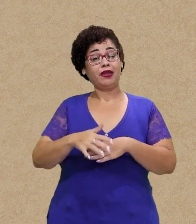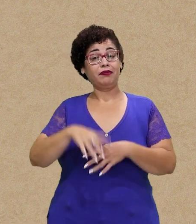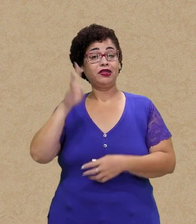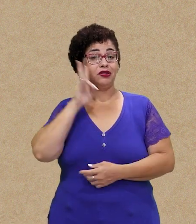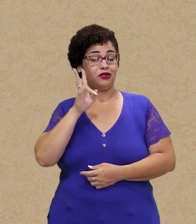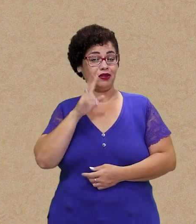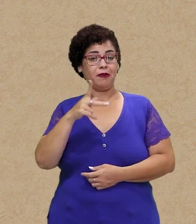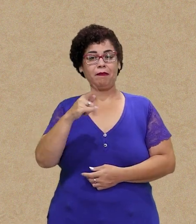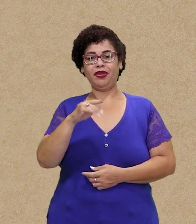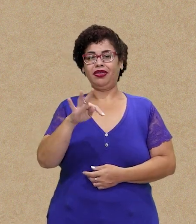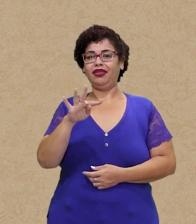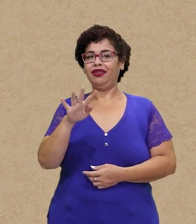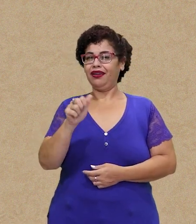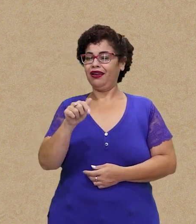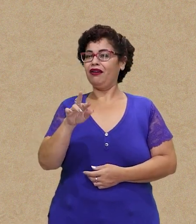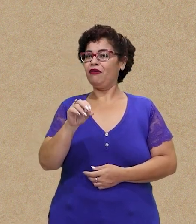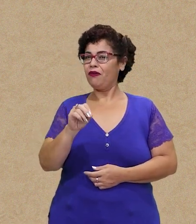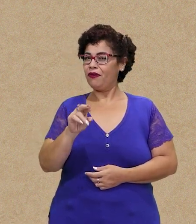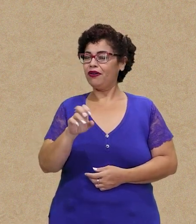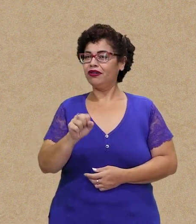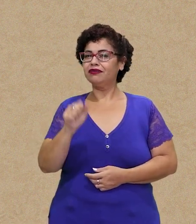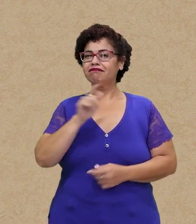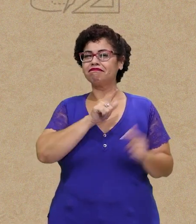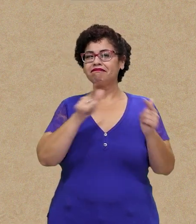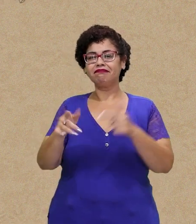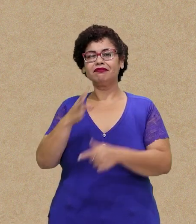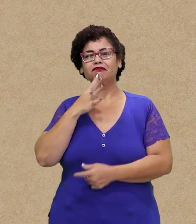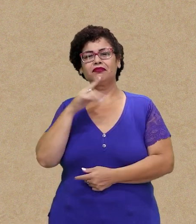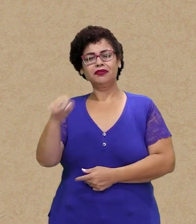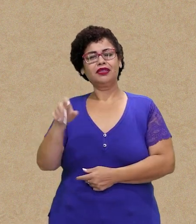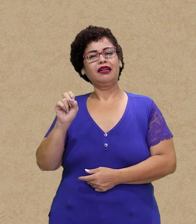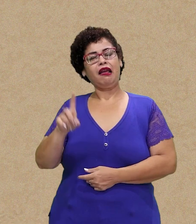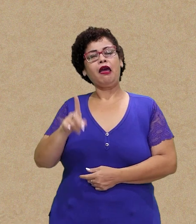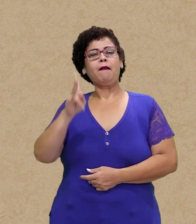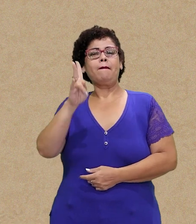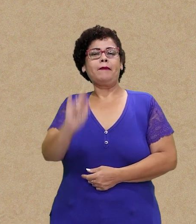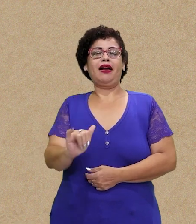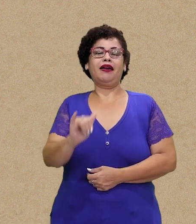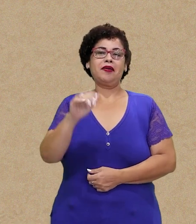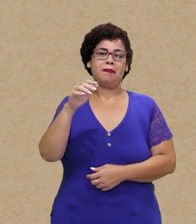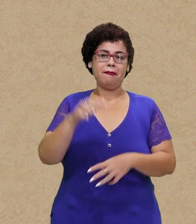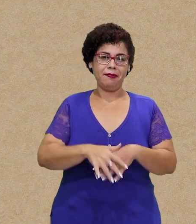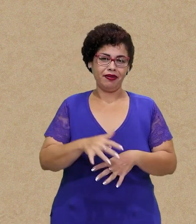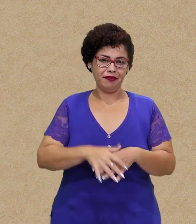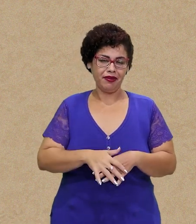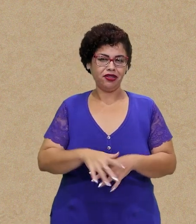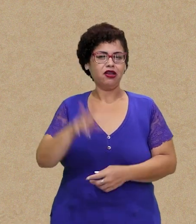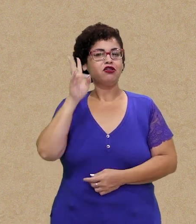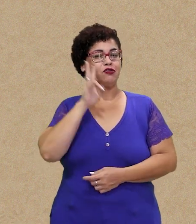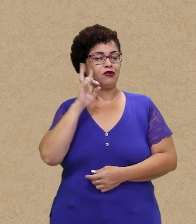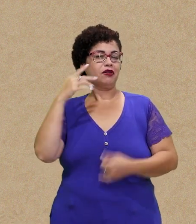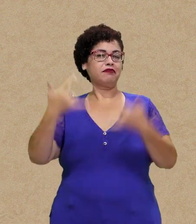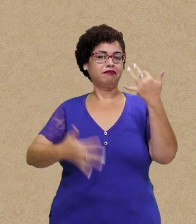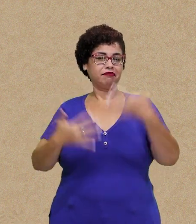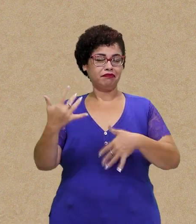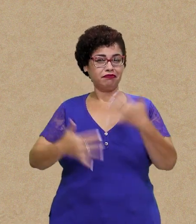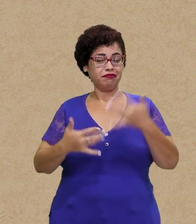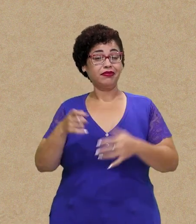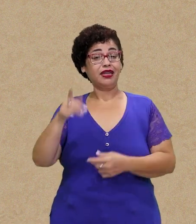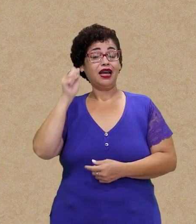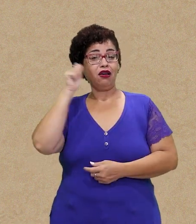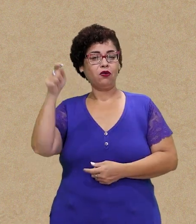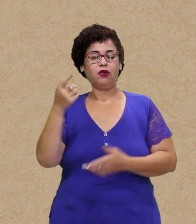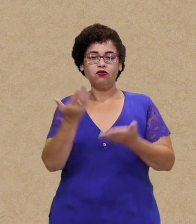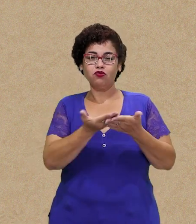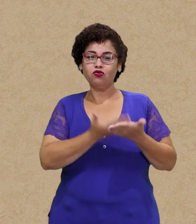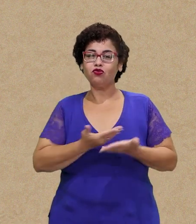história, Pitágoras. Tanto que ficou conhecido por muitos como o pai da matemática. A história conta que Pitágoras era